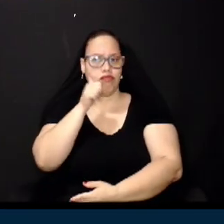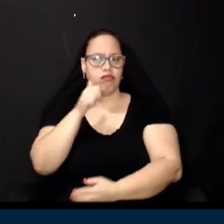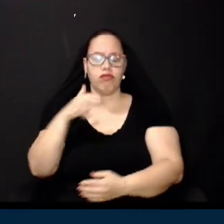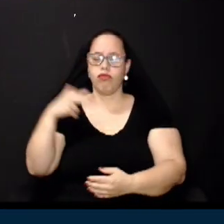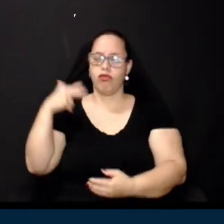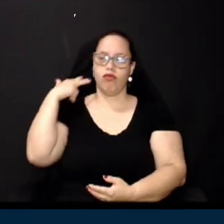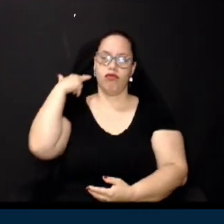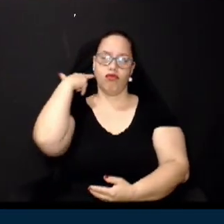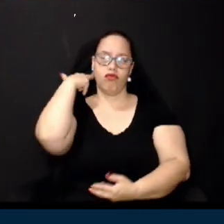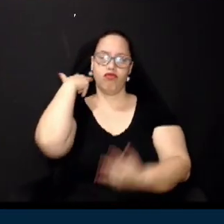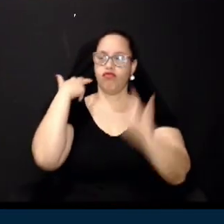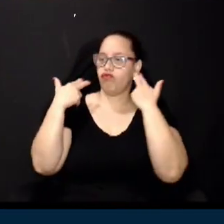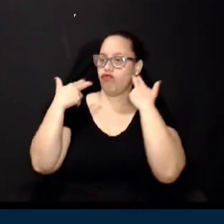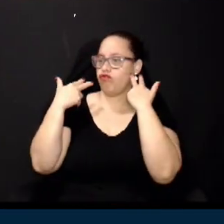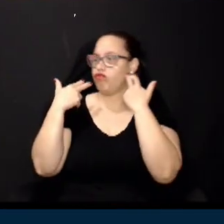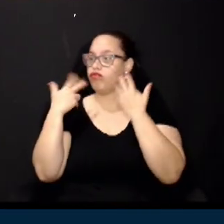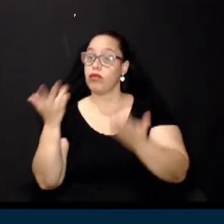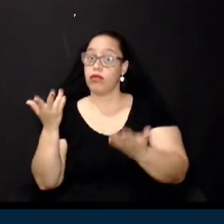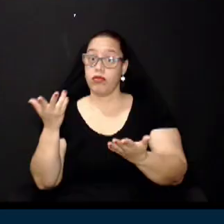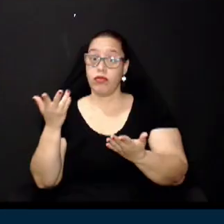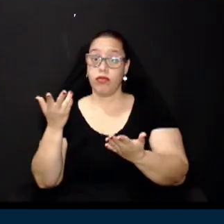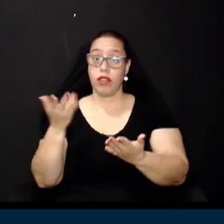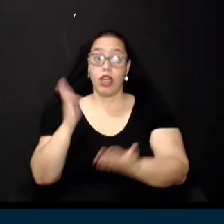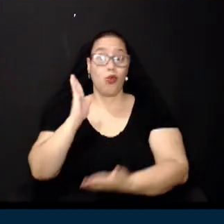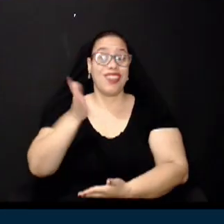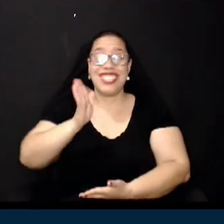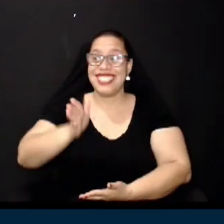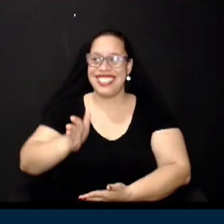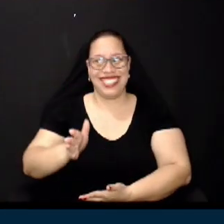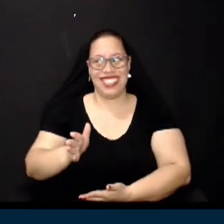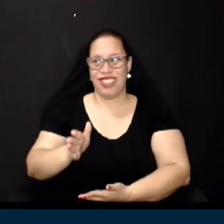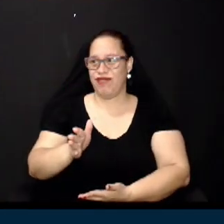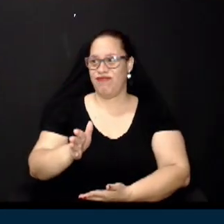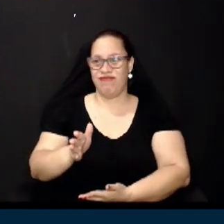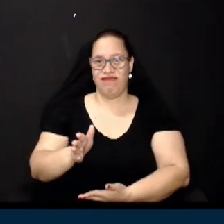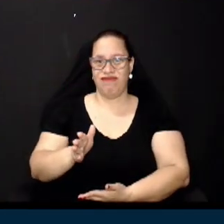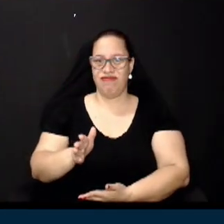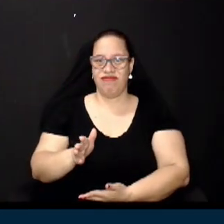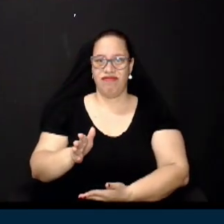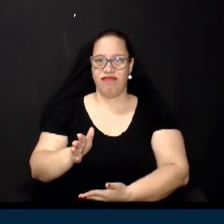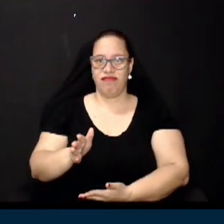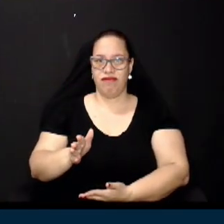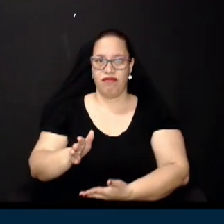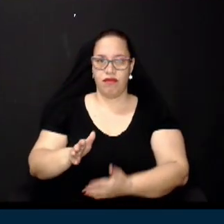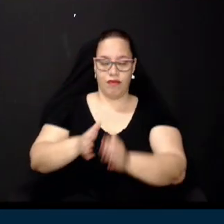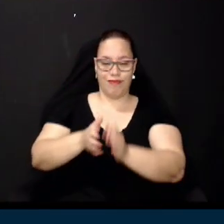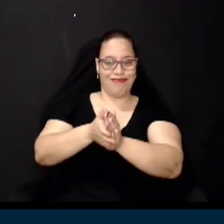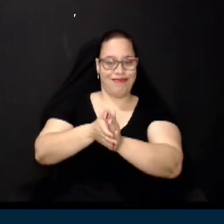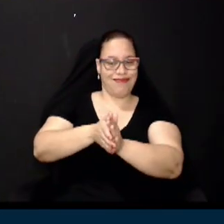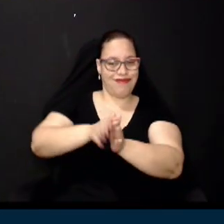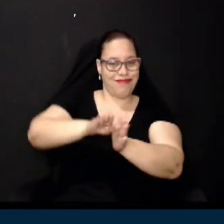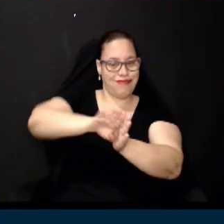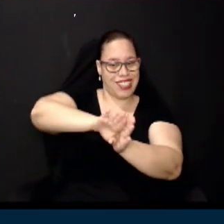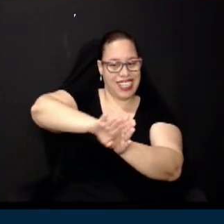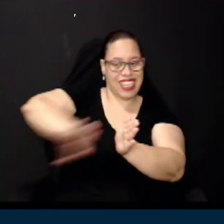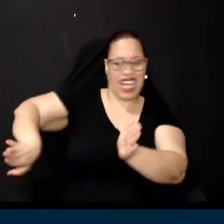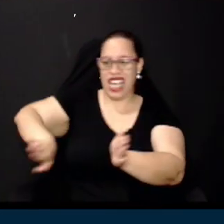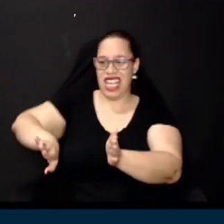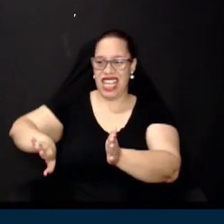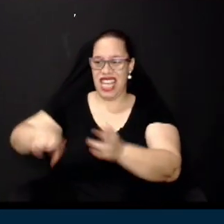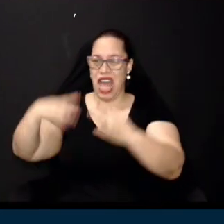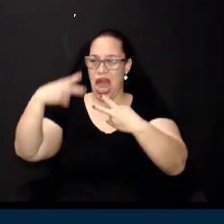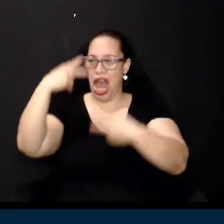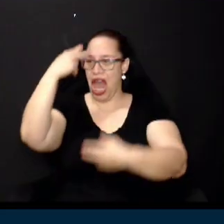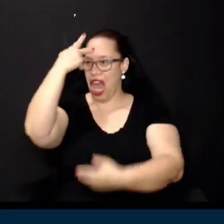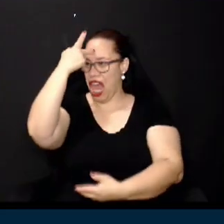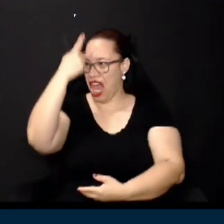cabelo, quase imediatamente, para parece que se desvencilhar daquela mulher que ela foi ontem. É